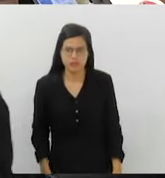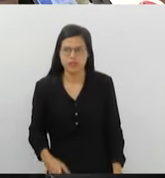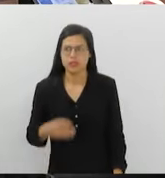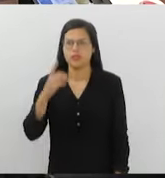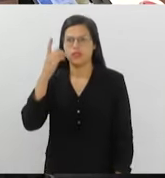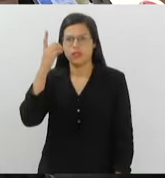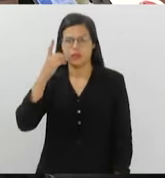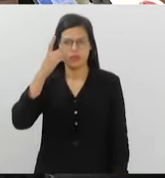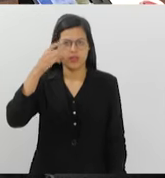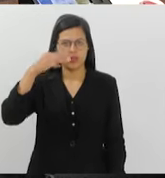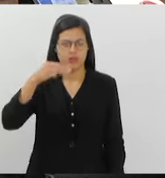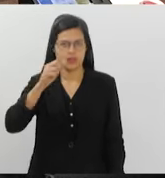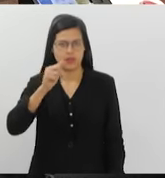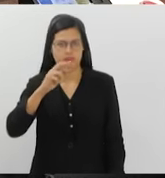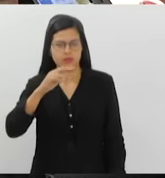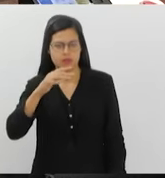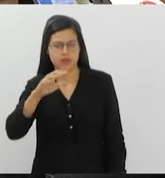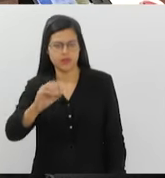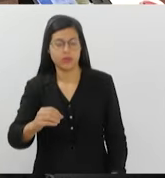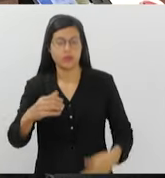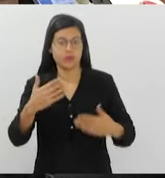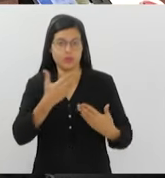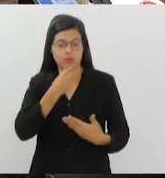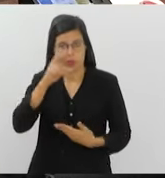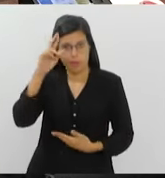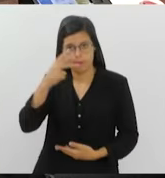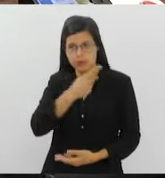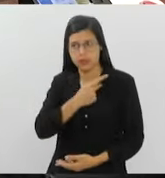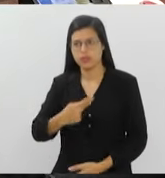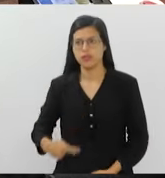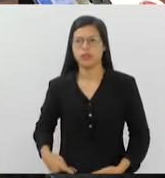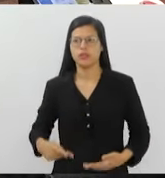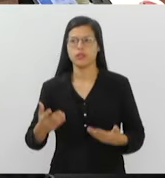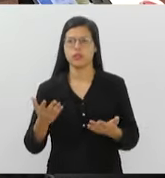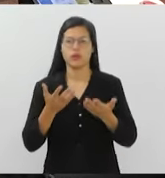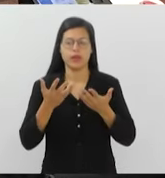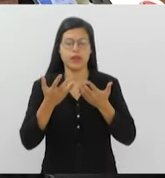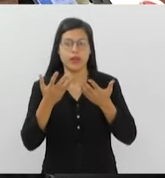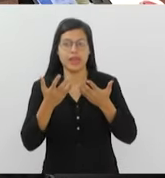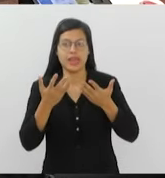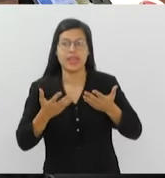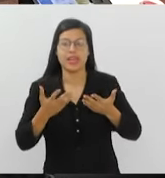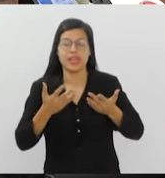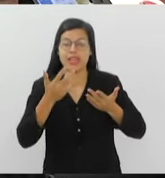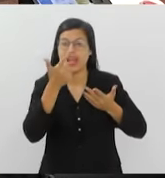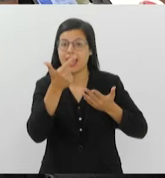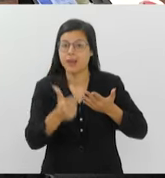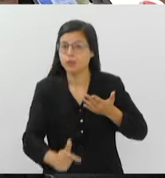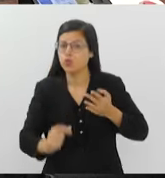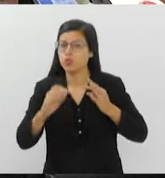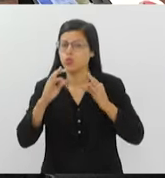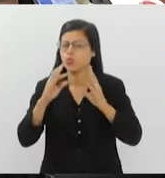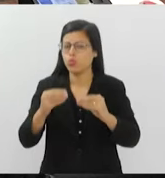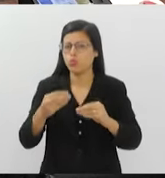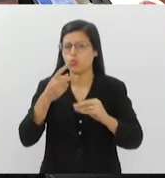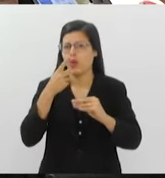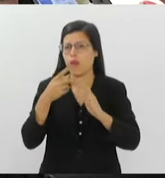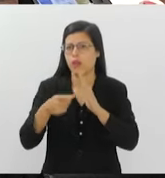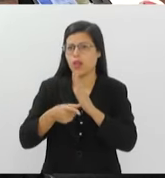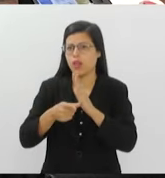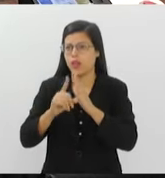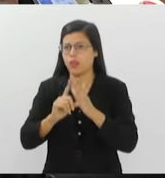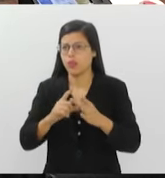Alberto. Senhor presidente, eu gostaria de repetir tudo o que afirmei,